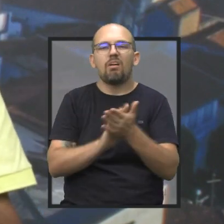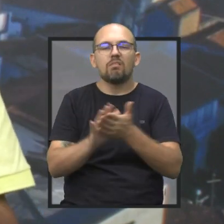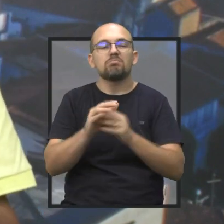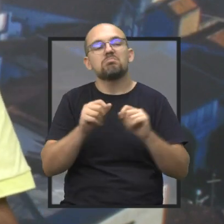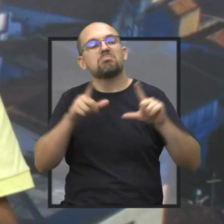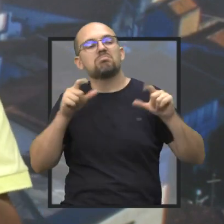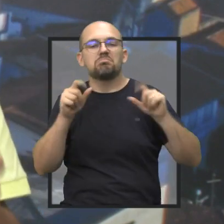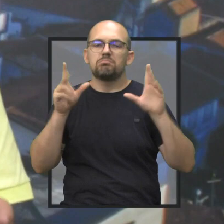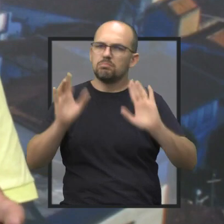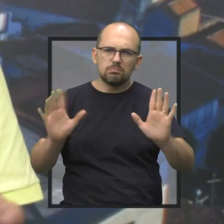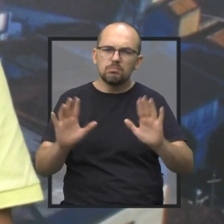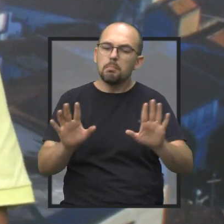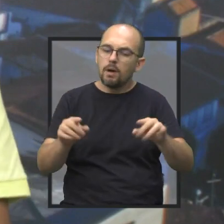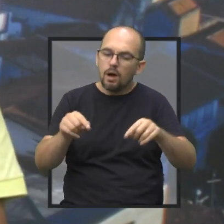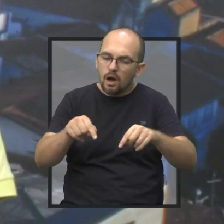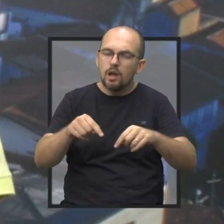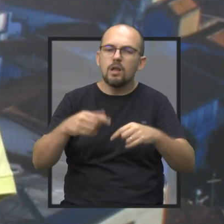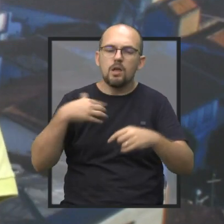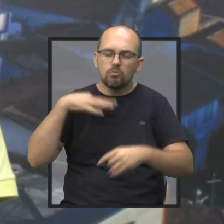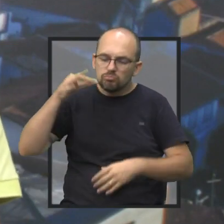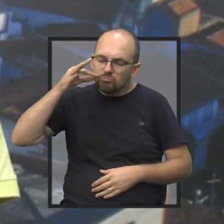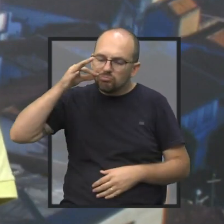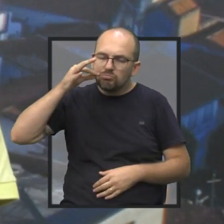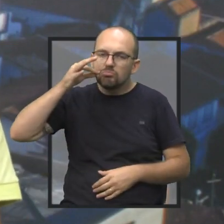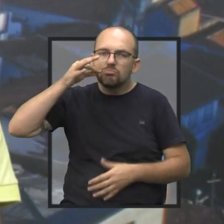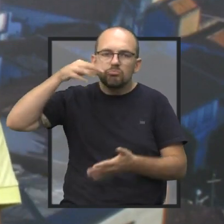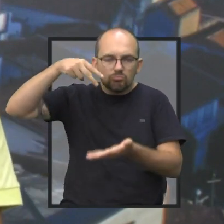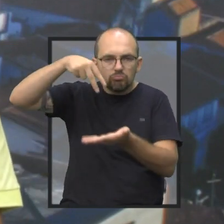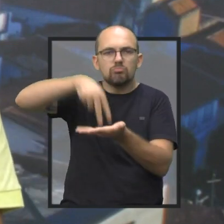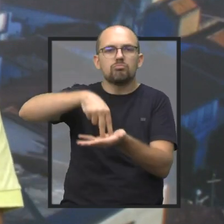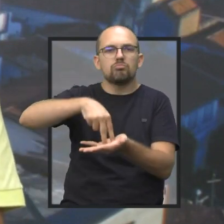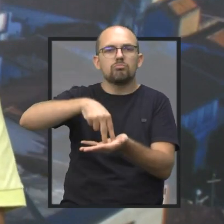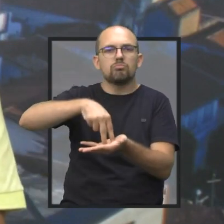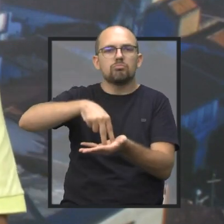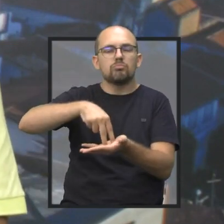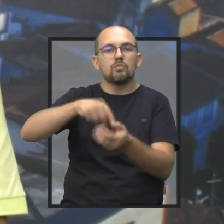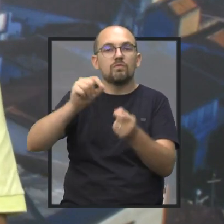querer mérito de nada, mas ali tem que estar presente, né? Para fazer uma coisa